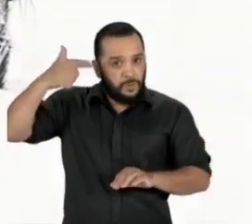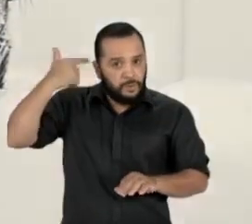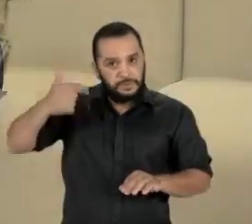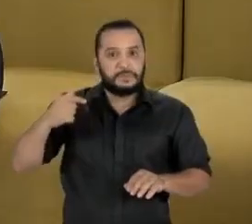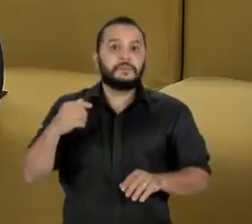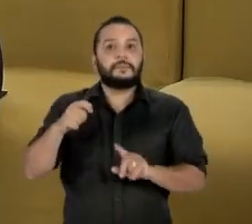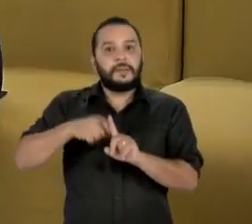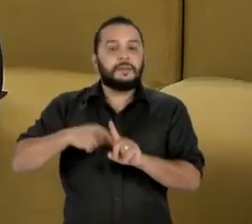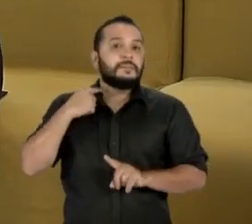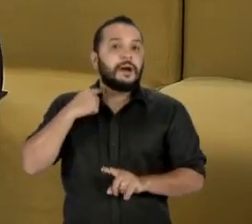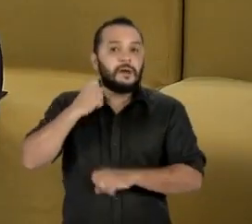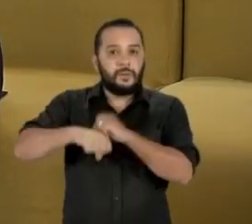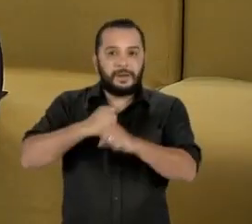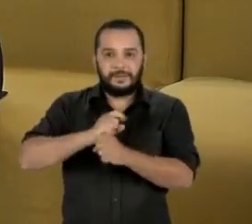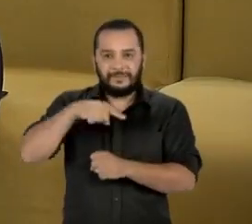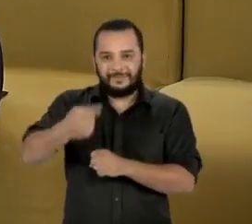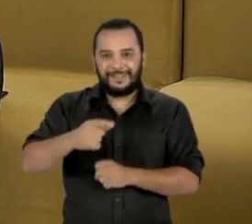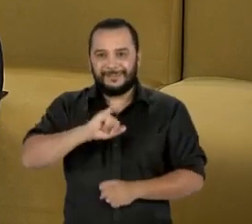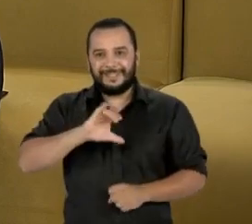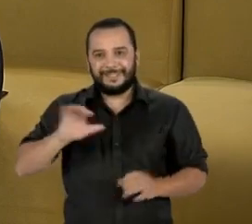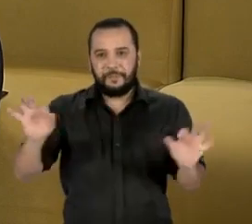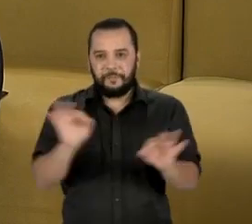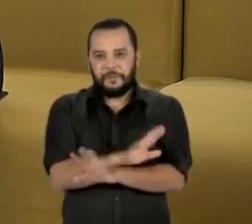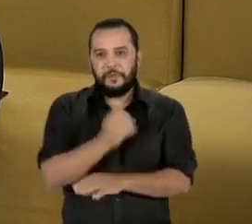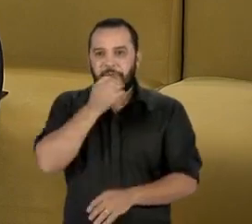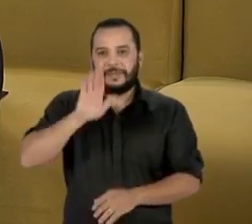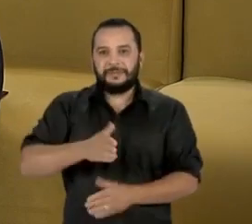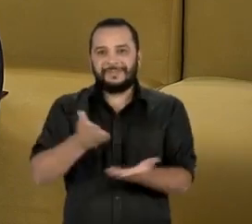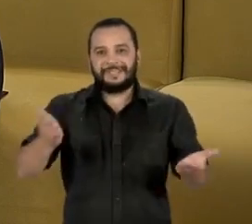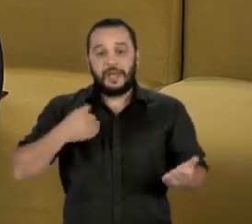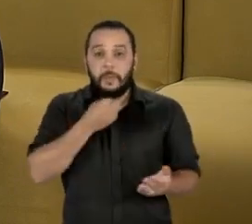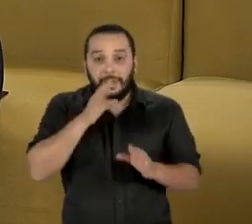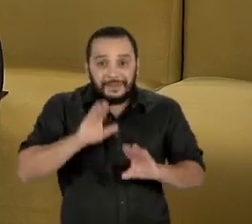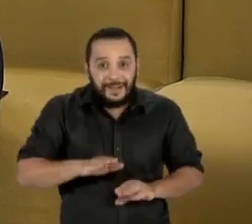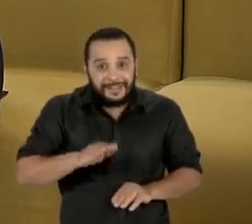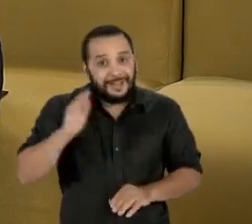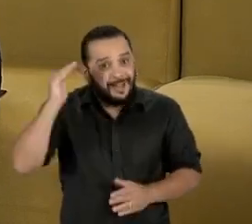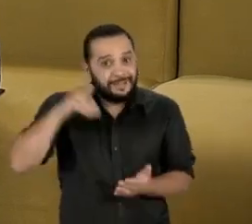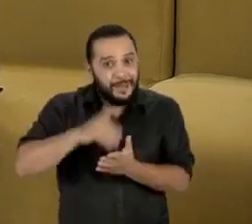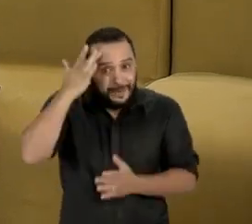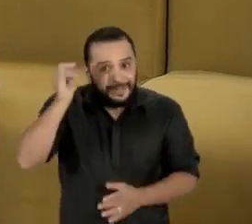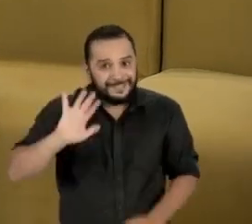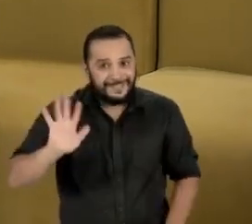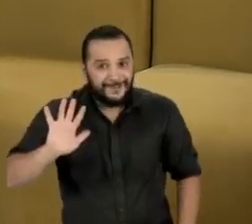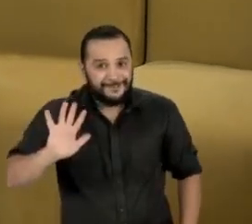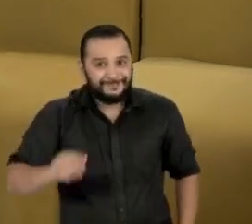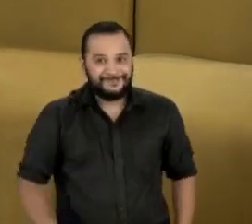A gente fica por aqui, uma ótima tarde para você. Boa tarde, até amanhã. Tchau, tchau.